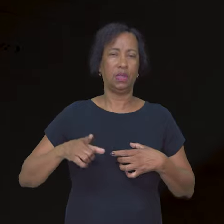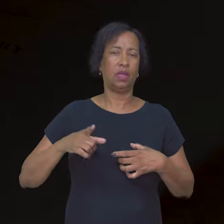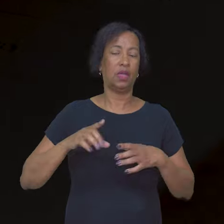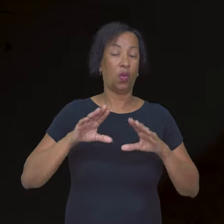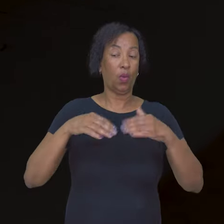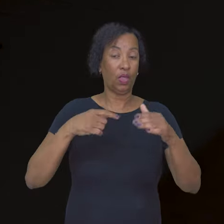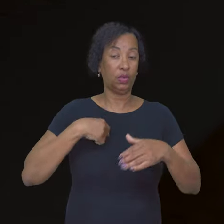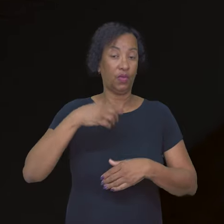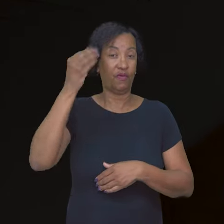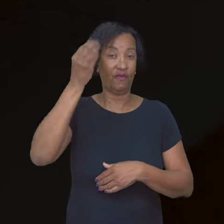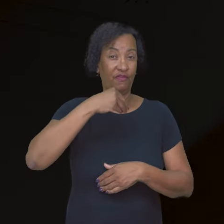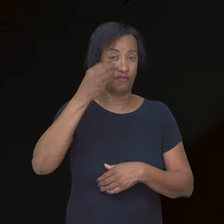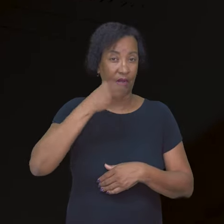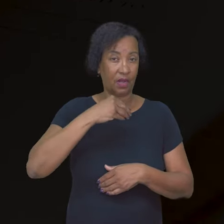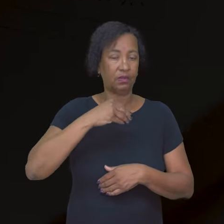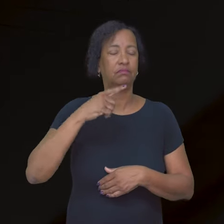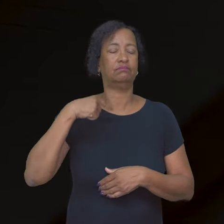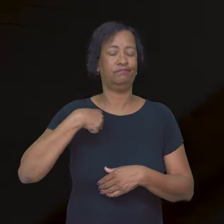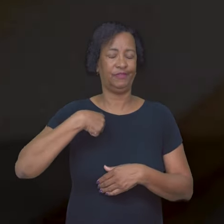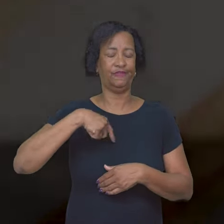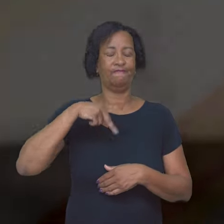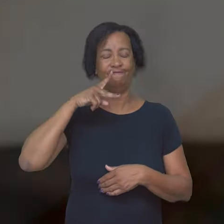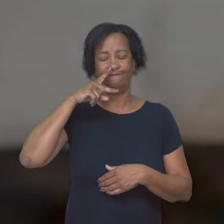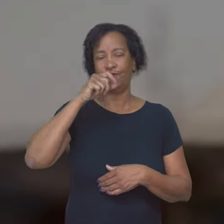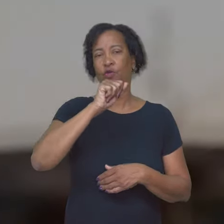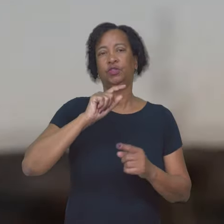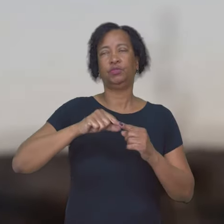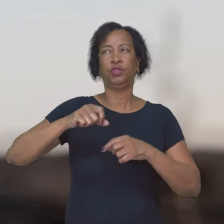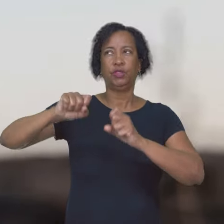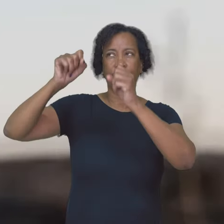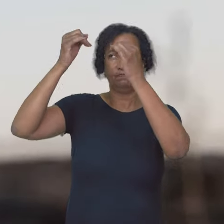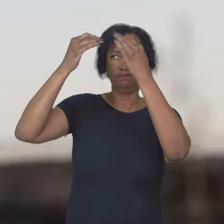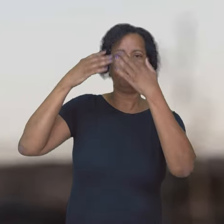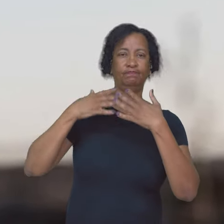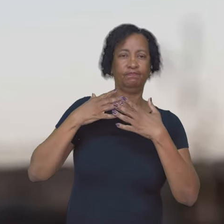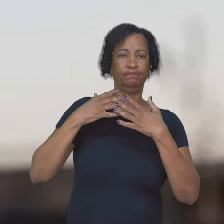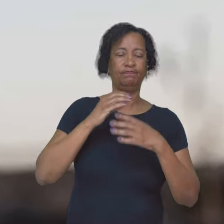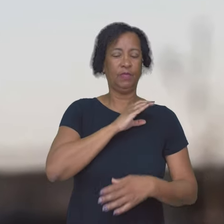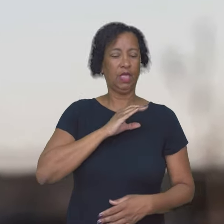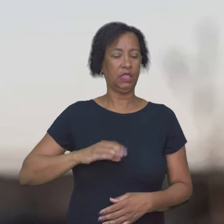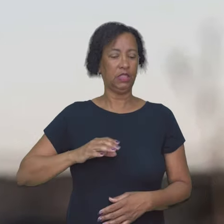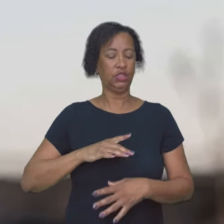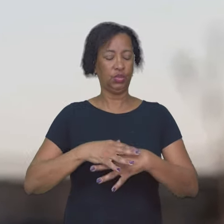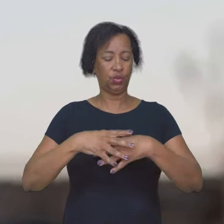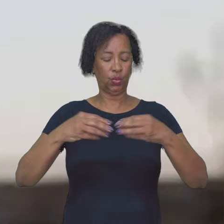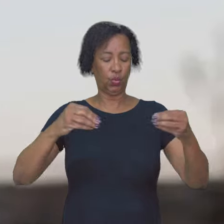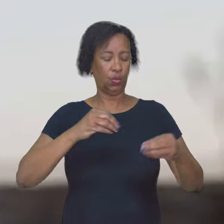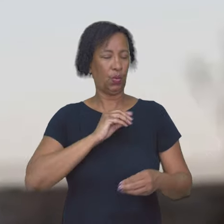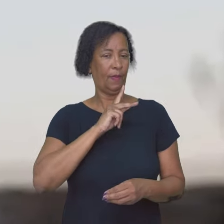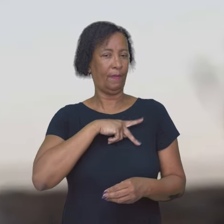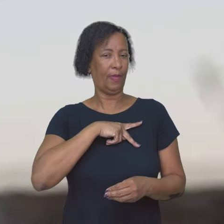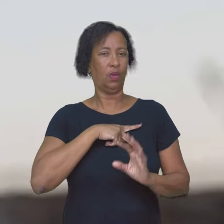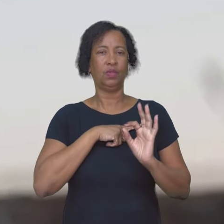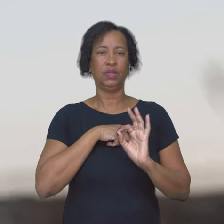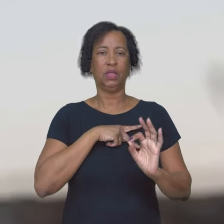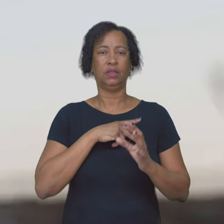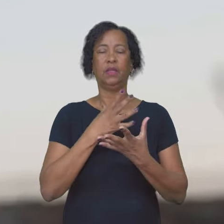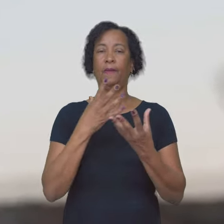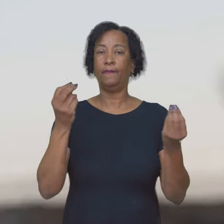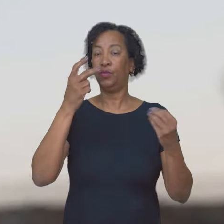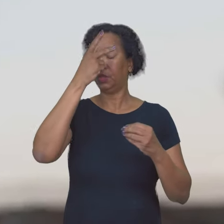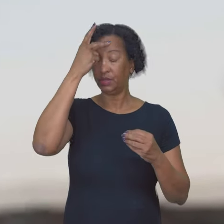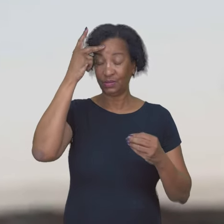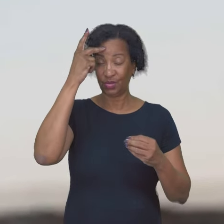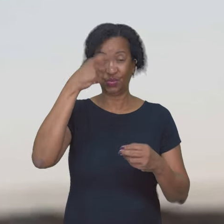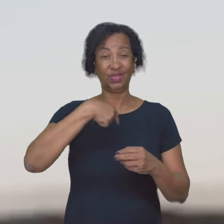fraco aí é que sou forte Cristo não curou Paulo Há muitas pessoas como eu mesmo que ele não